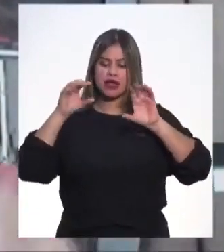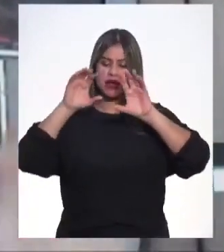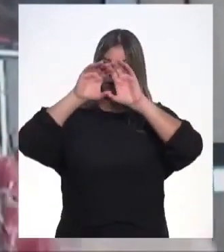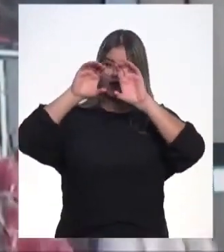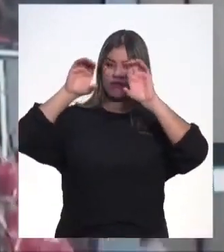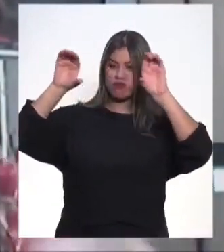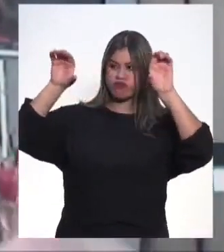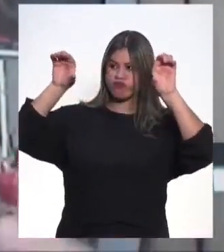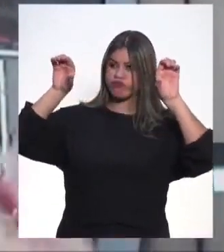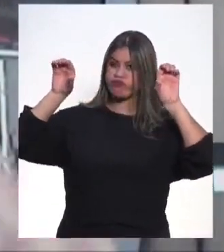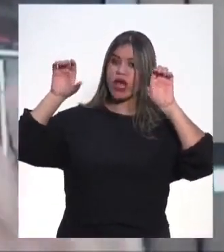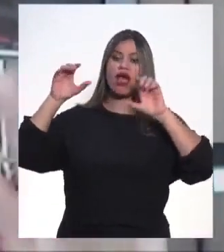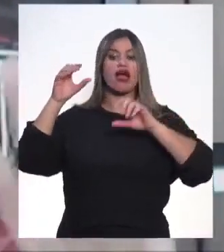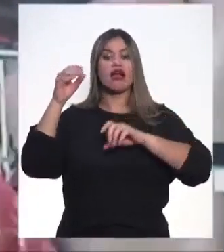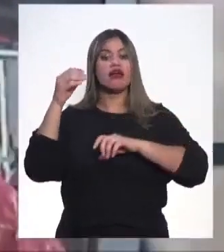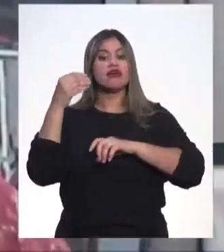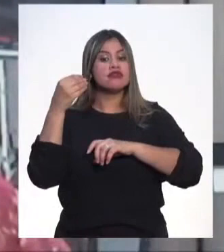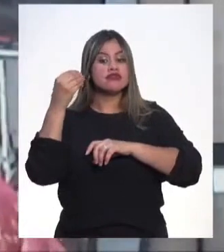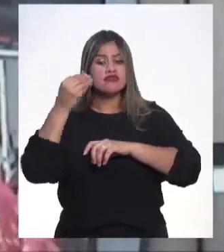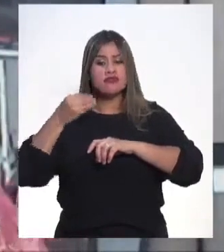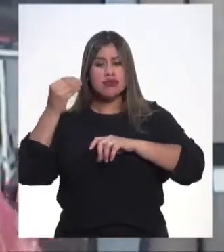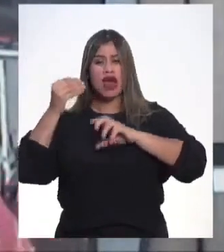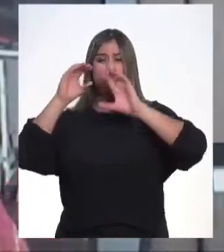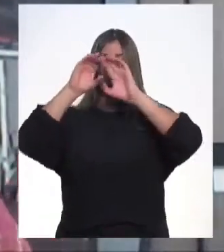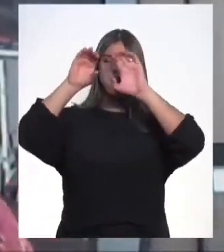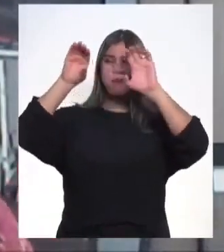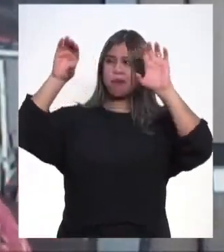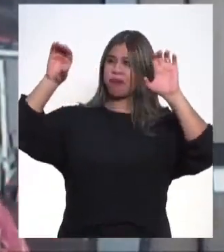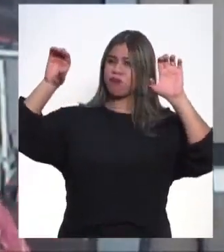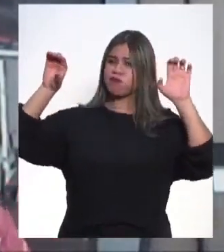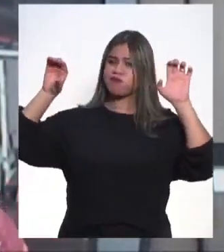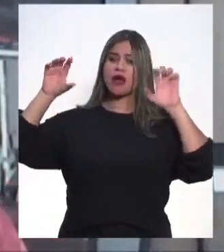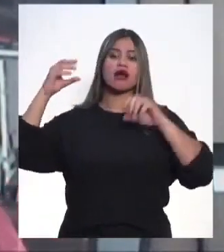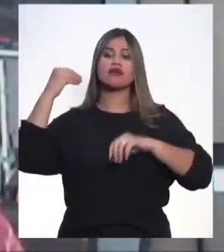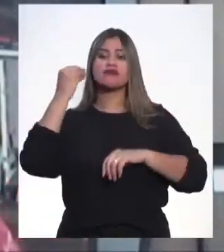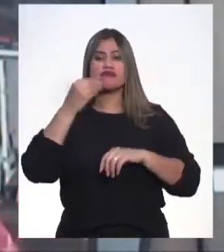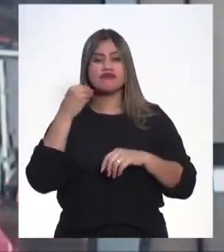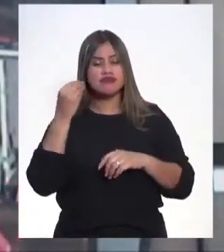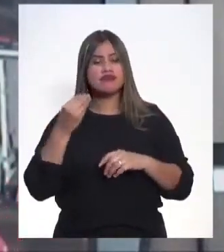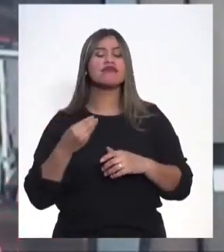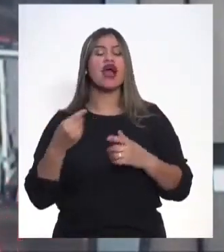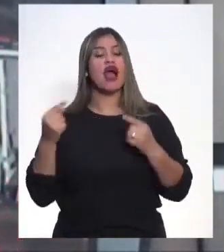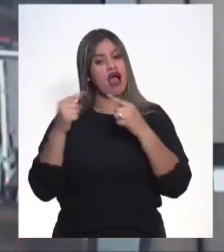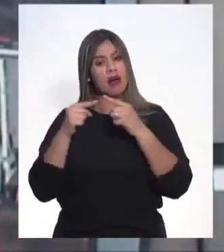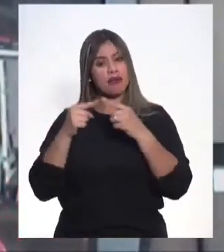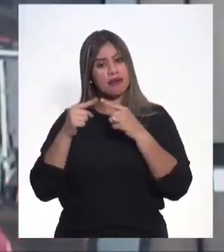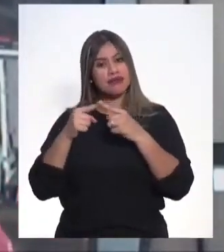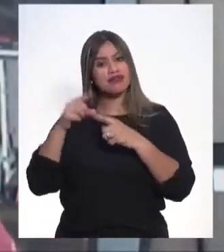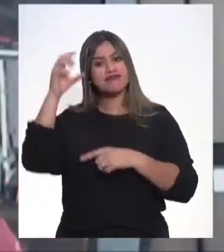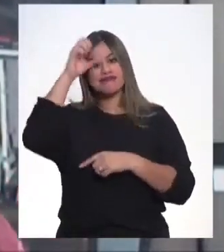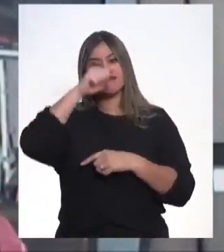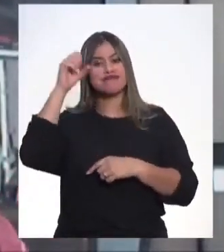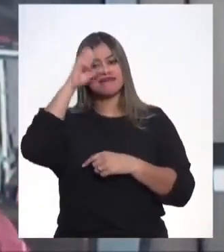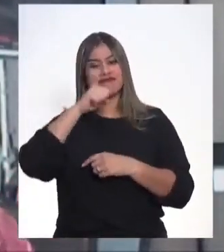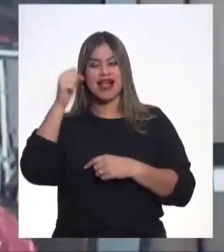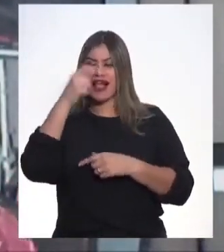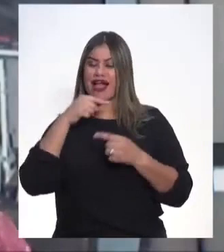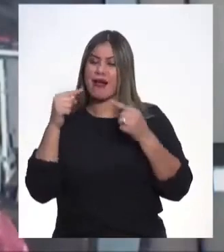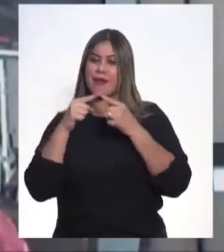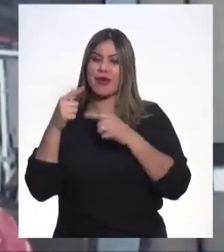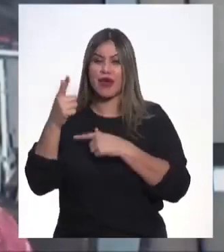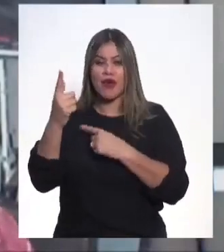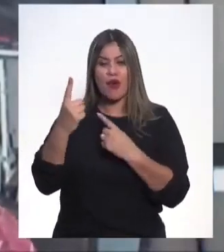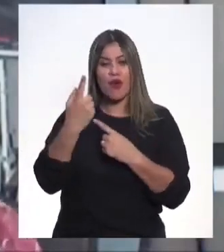sendo construída em relação a esses múltiplos outros. Outro elemento fundamental da construção da